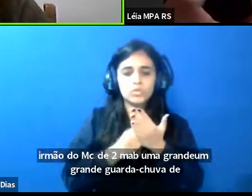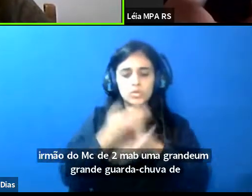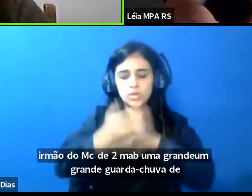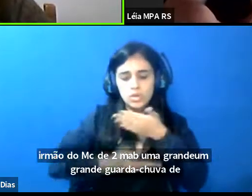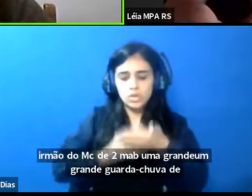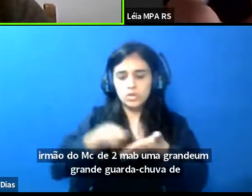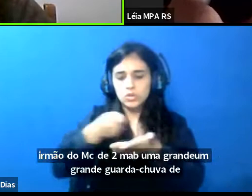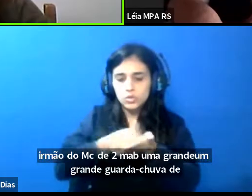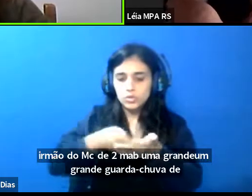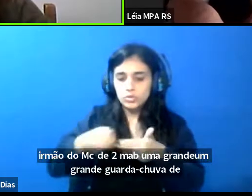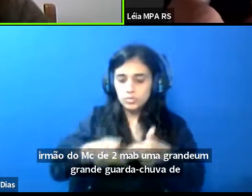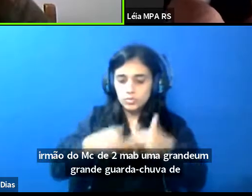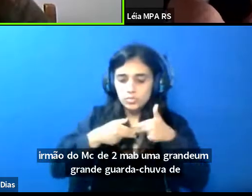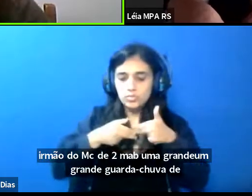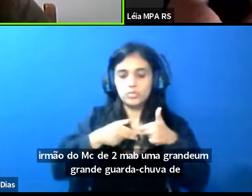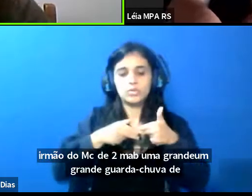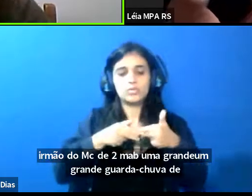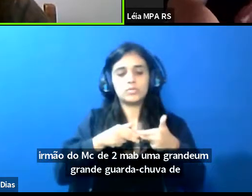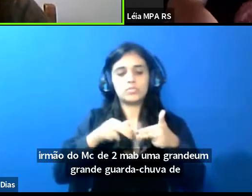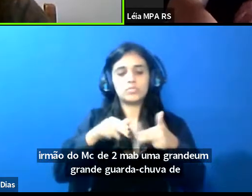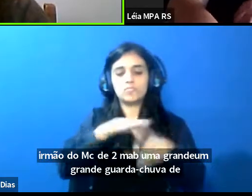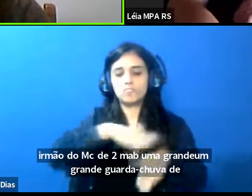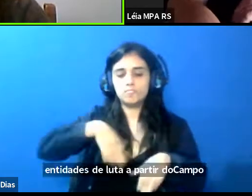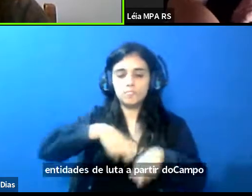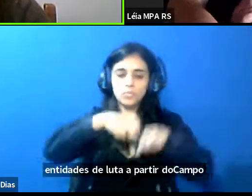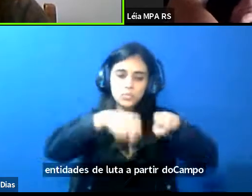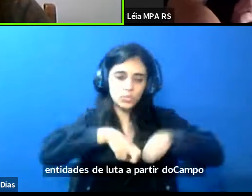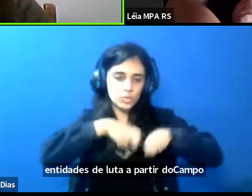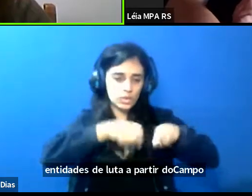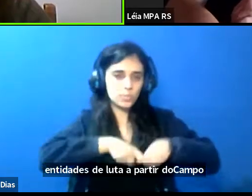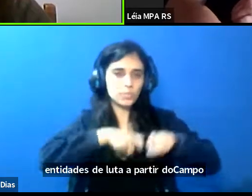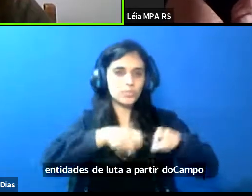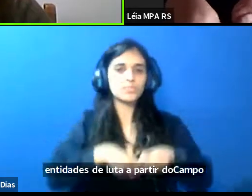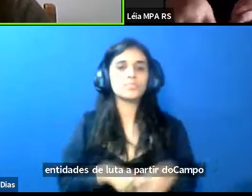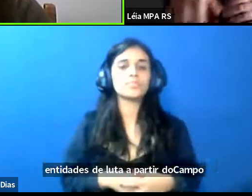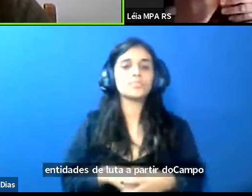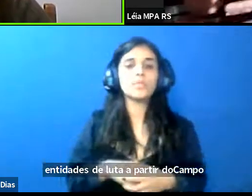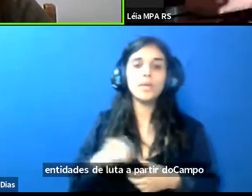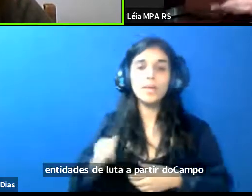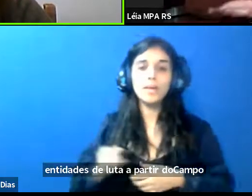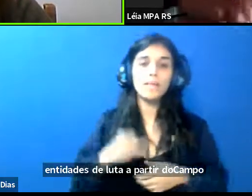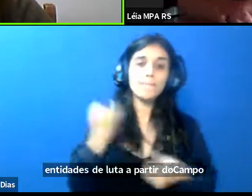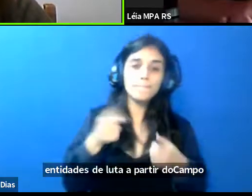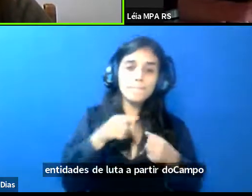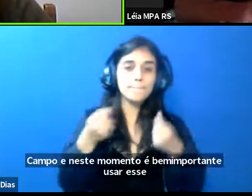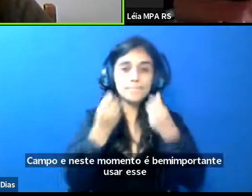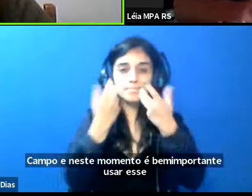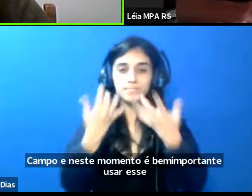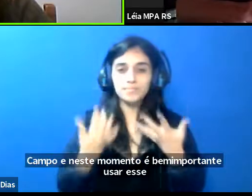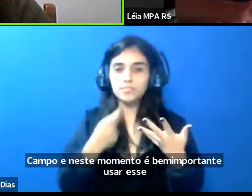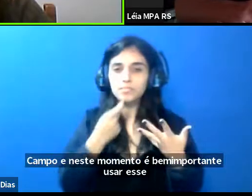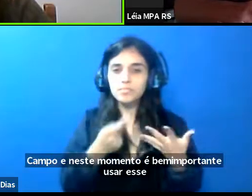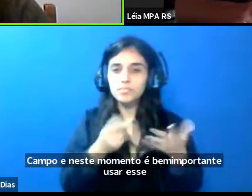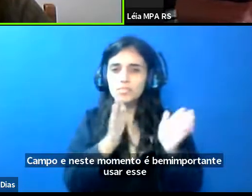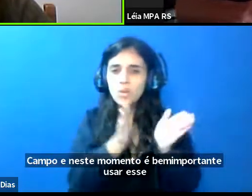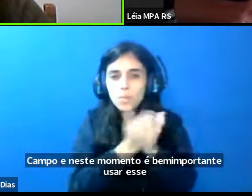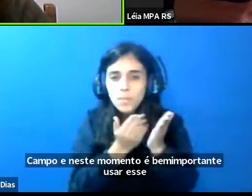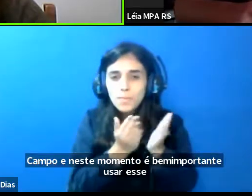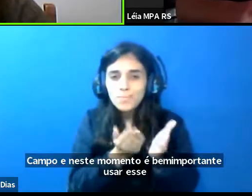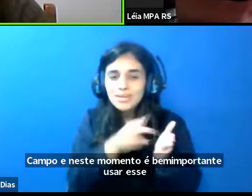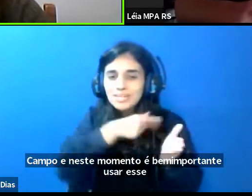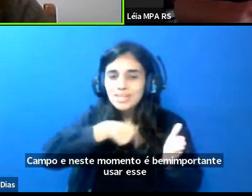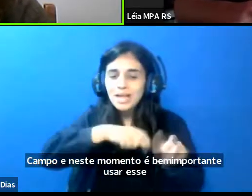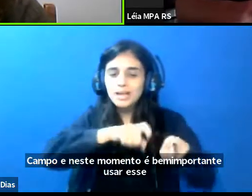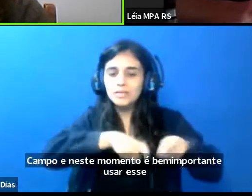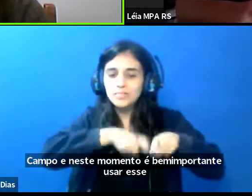do campo. E neste momento é bem importante usar esse espaço, Leia, tu reforçou o empobrecimento do campo, é